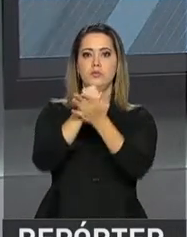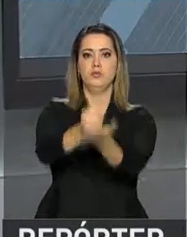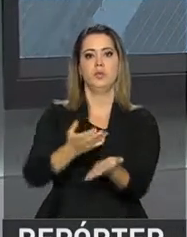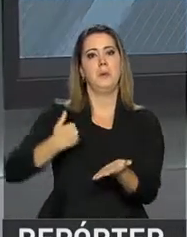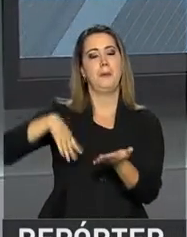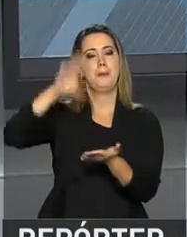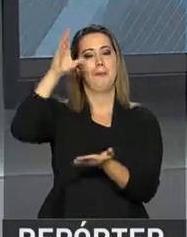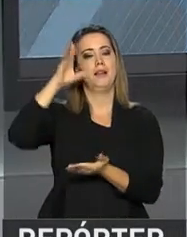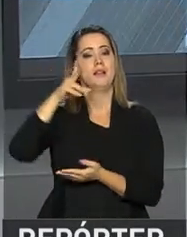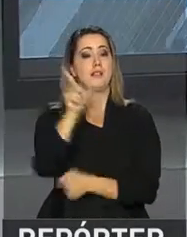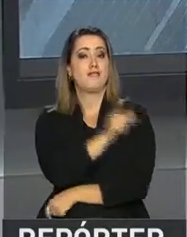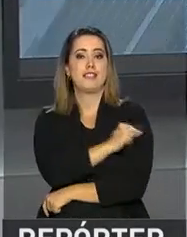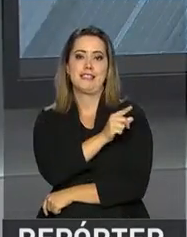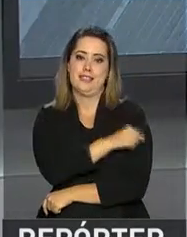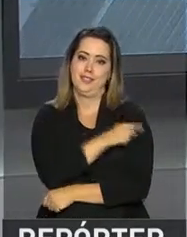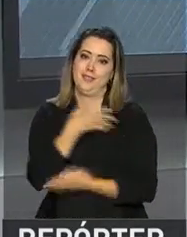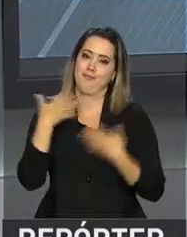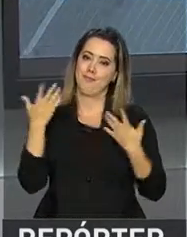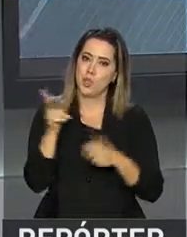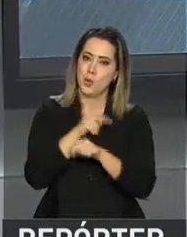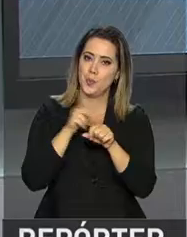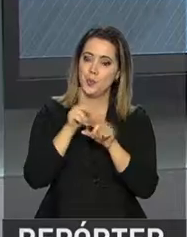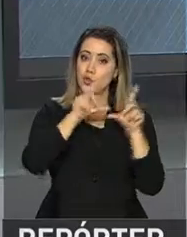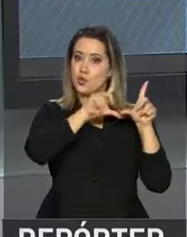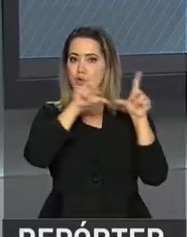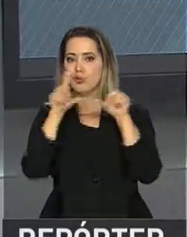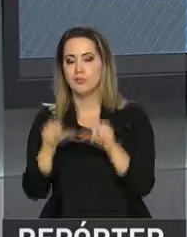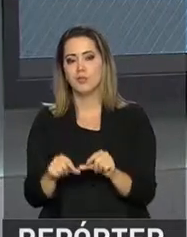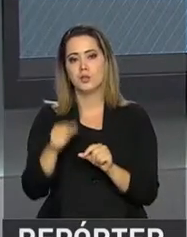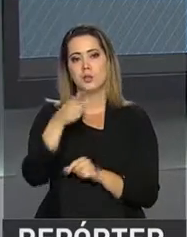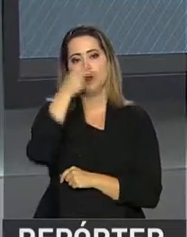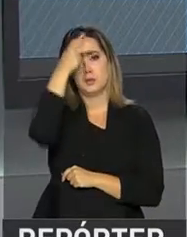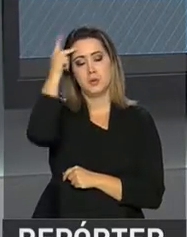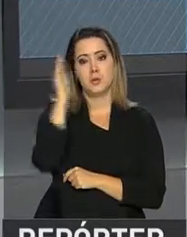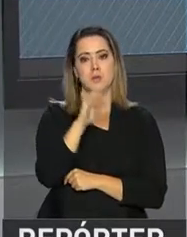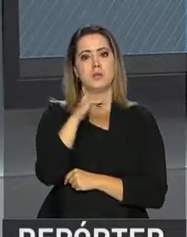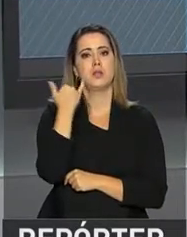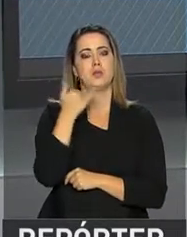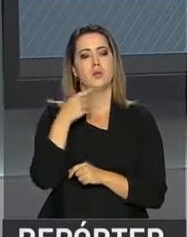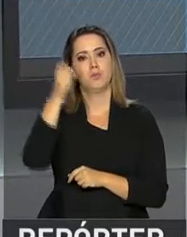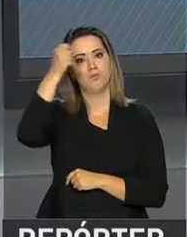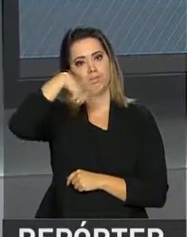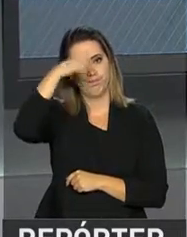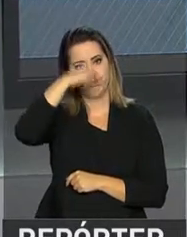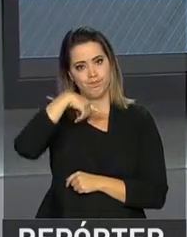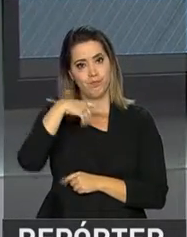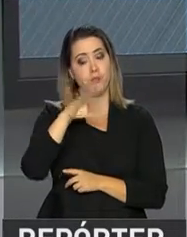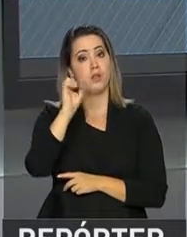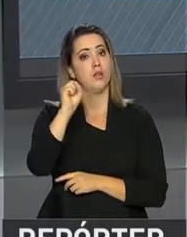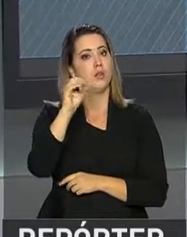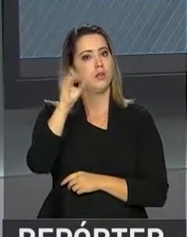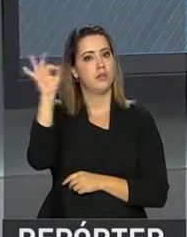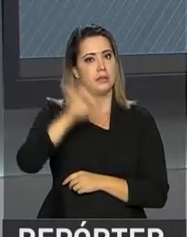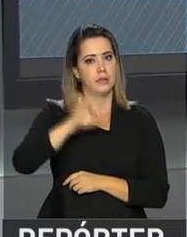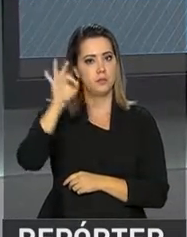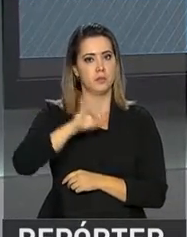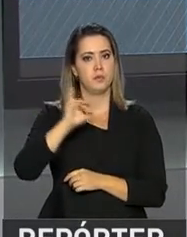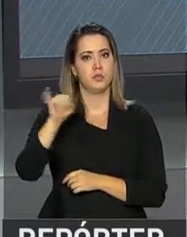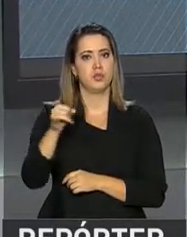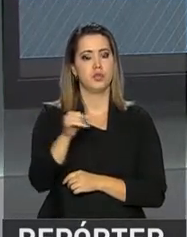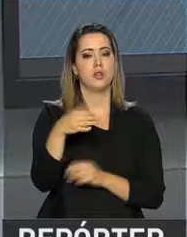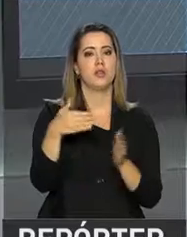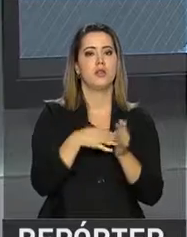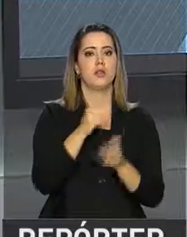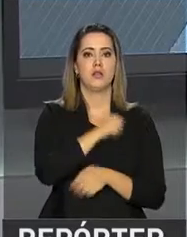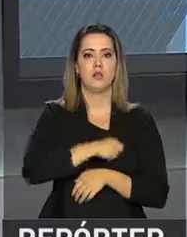doses da vacina e com isso o país registrou queda no número de mortes em decorrência da doença a redução foi de 80 por cento de janeiro